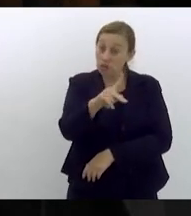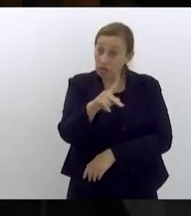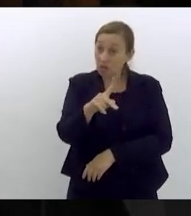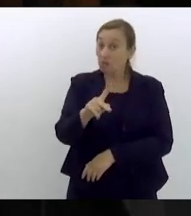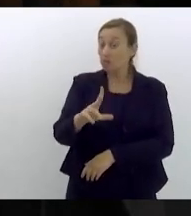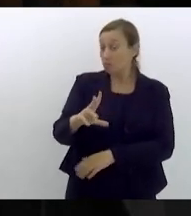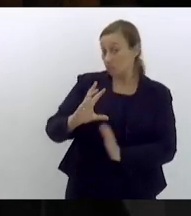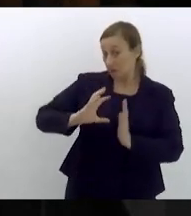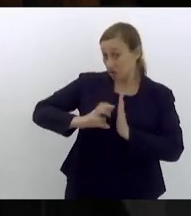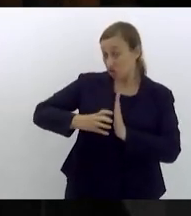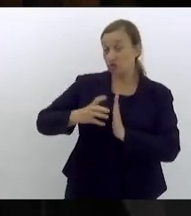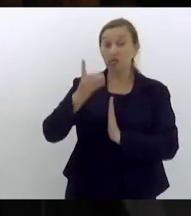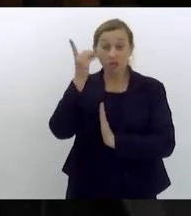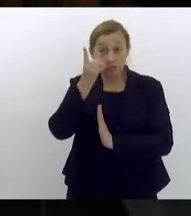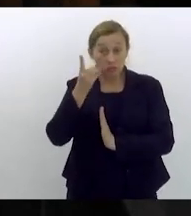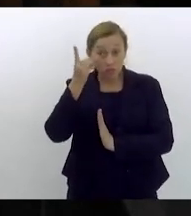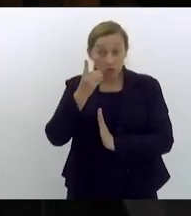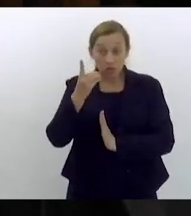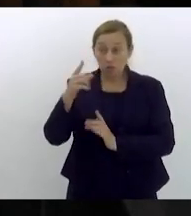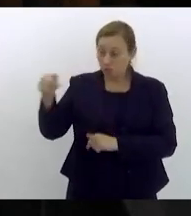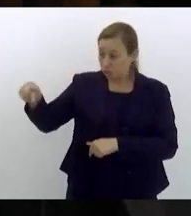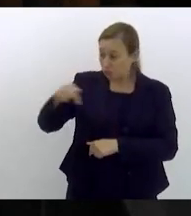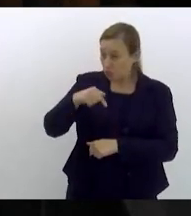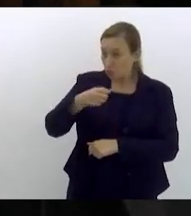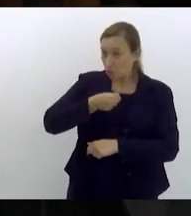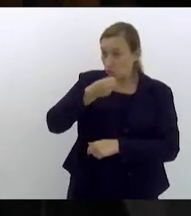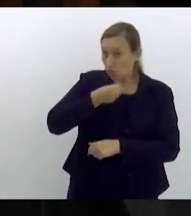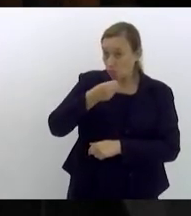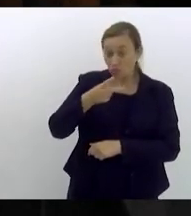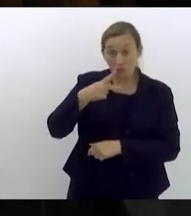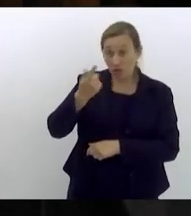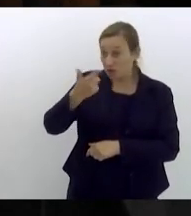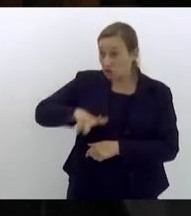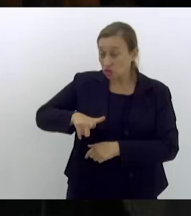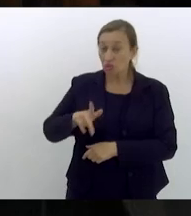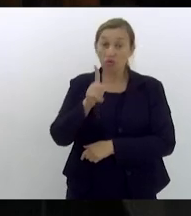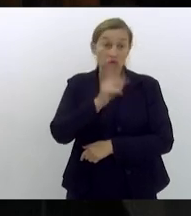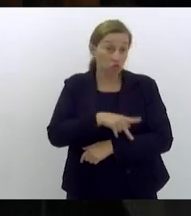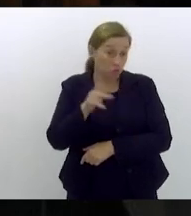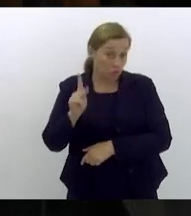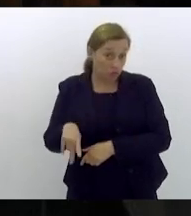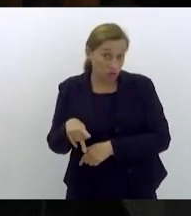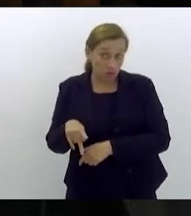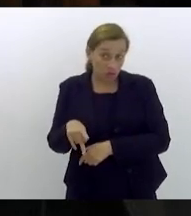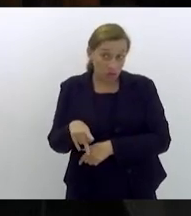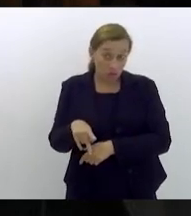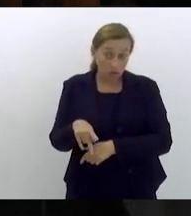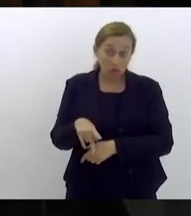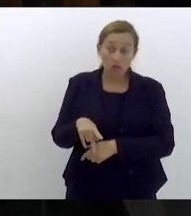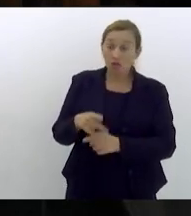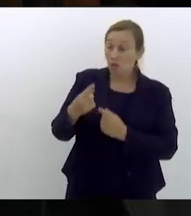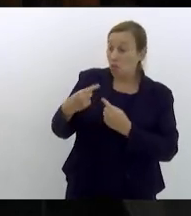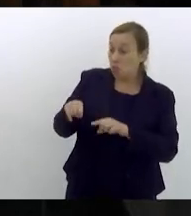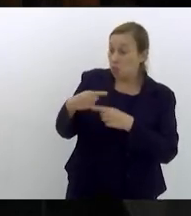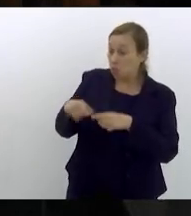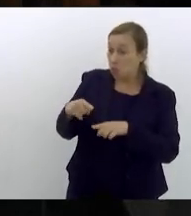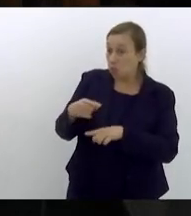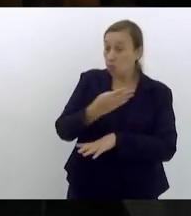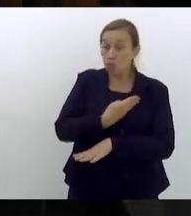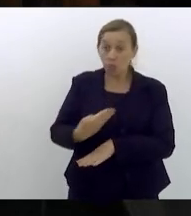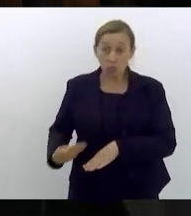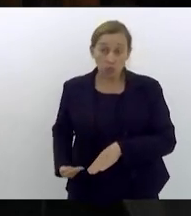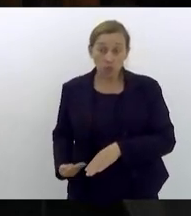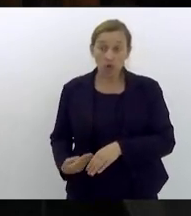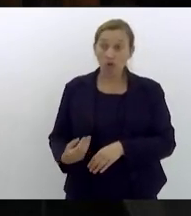Deputado vossa excelência vem ao microfone e não fala mais uma vez das professoras que foram covardemente perseguidas pelo governo bom